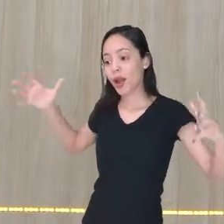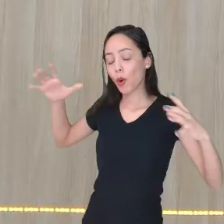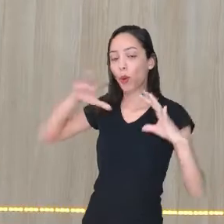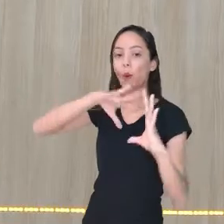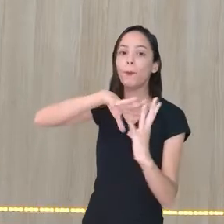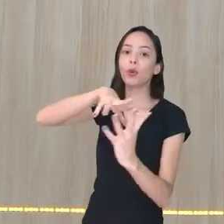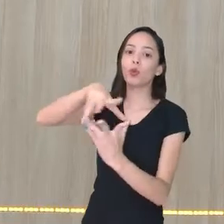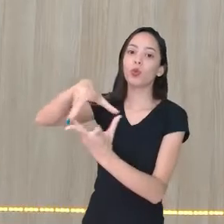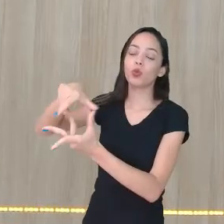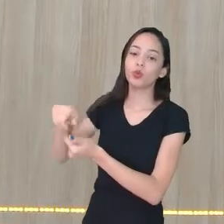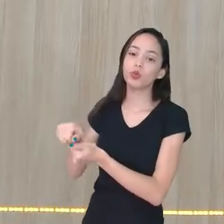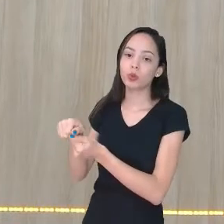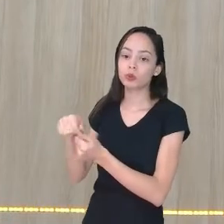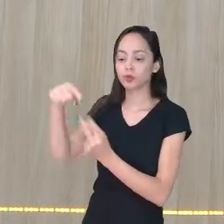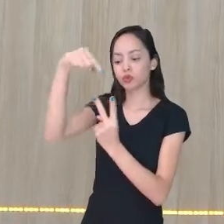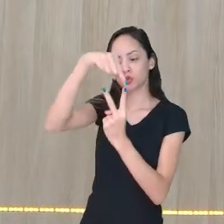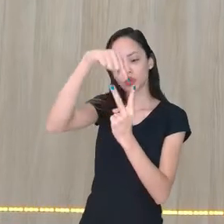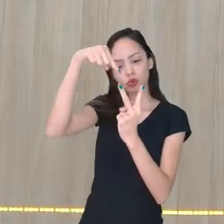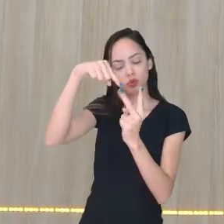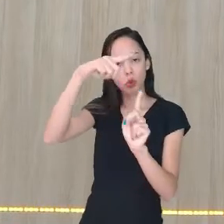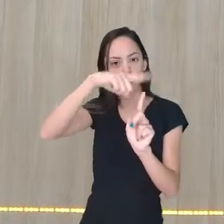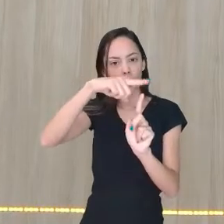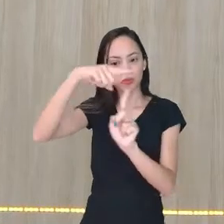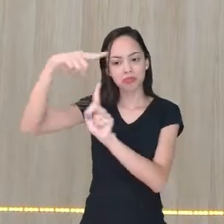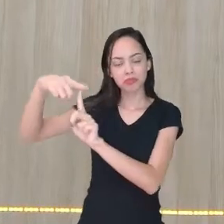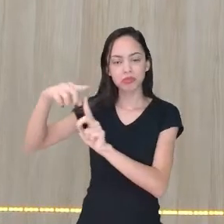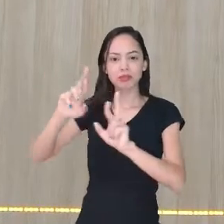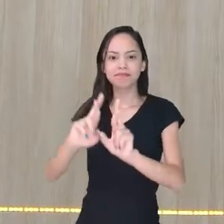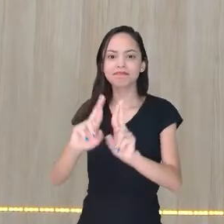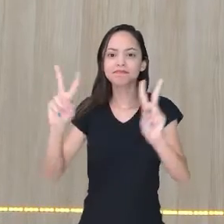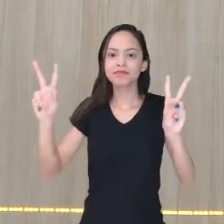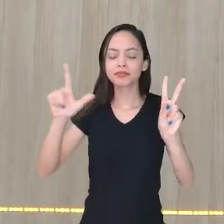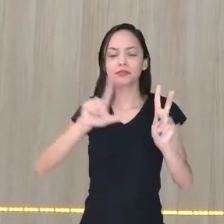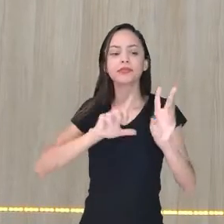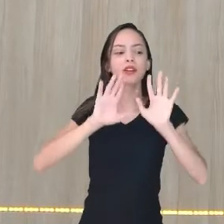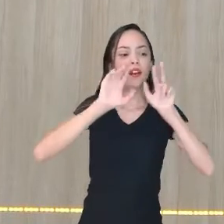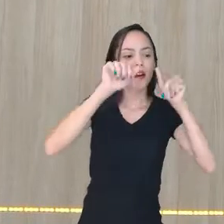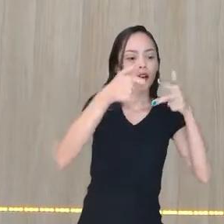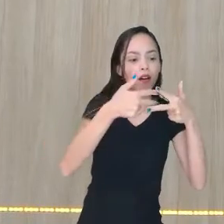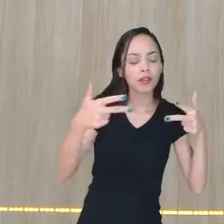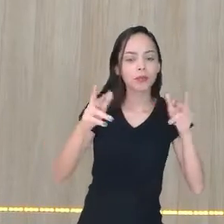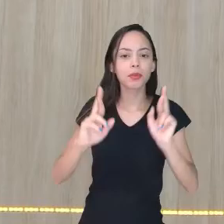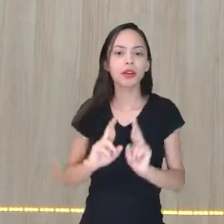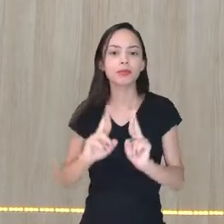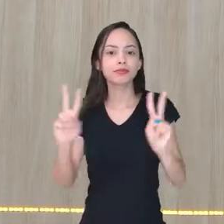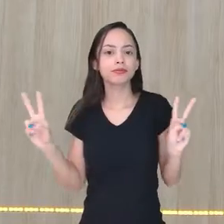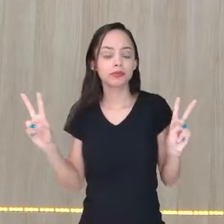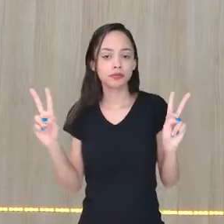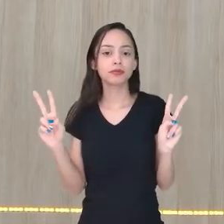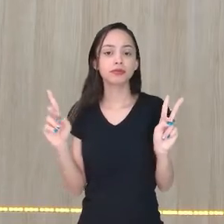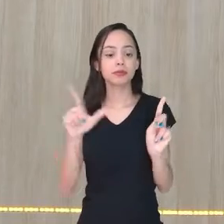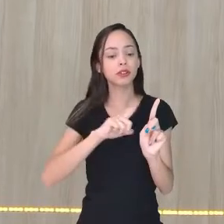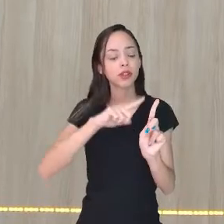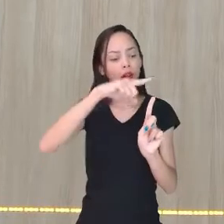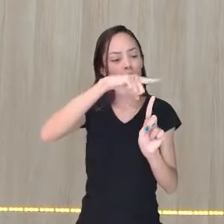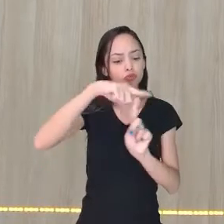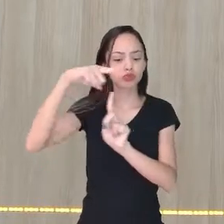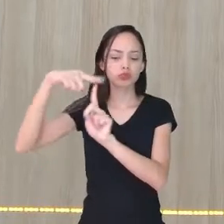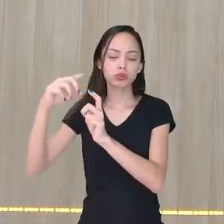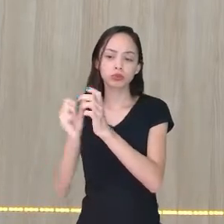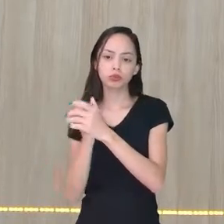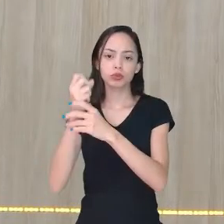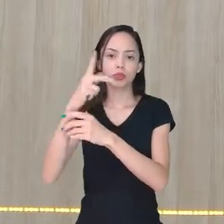E aí são dois ecossistemas muito diferentes, que têm animais diferentes, que têm um tipo de vegetação, que